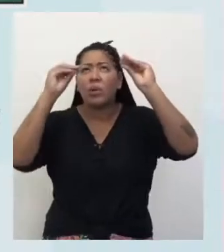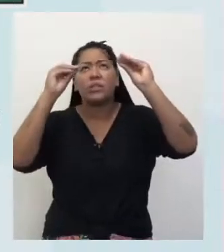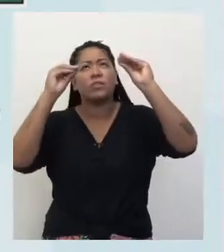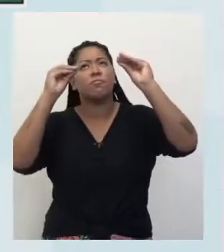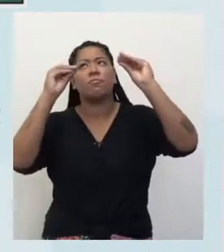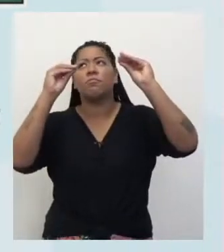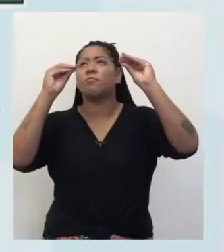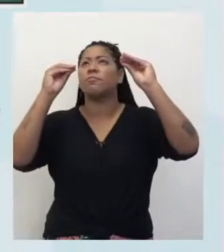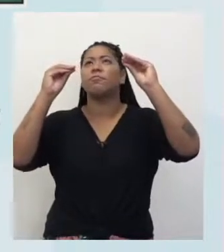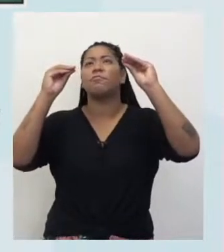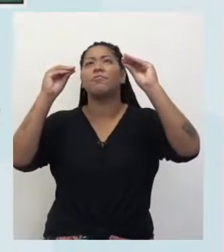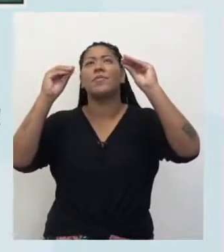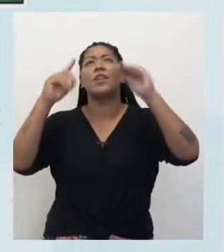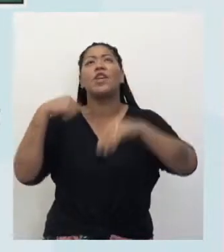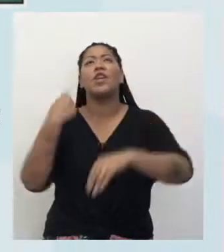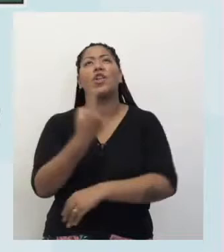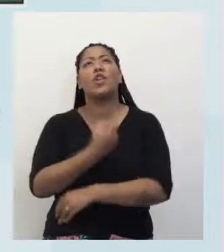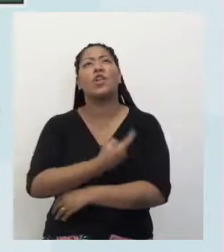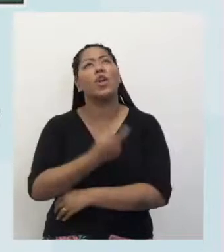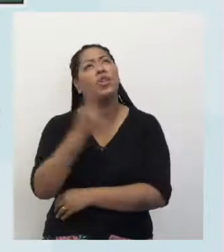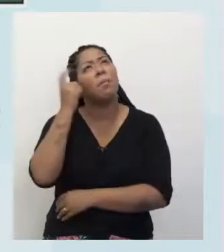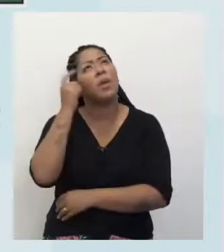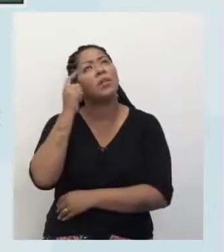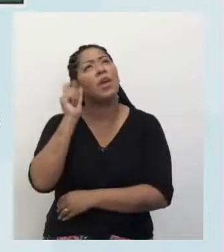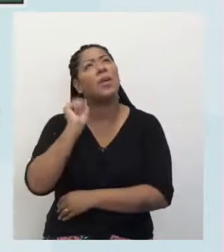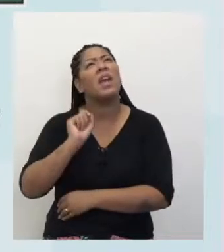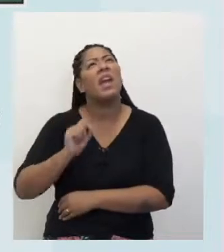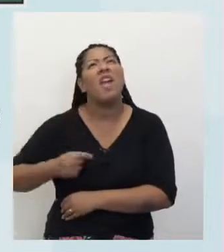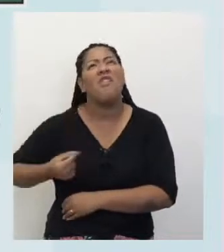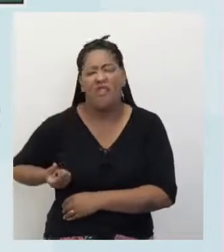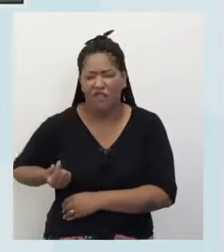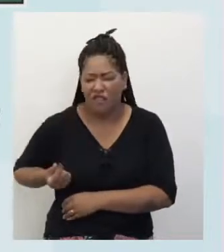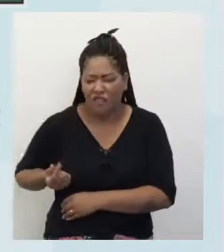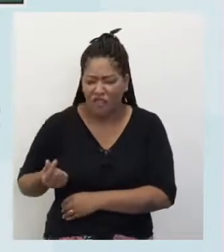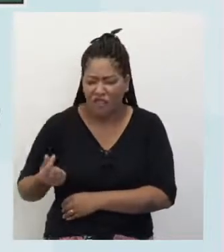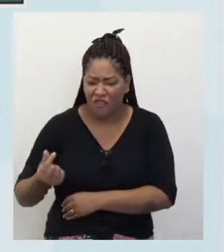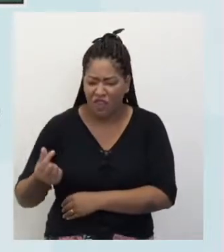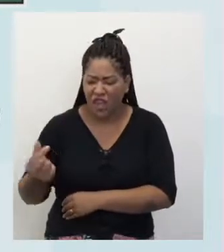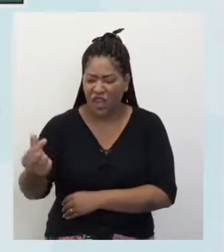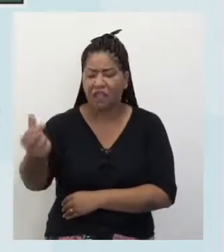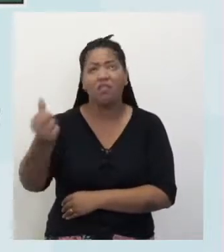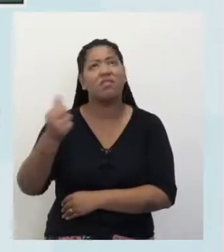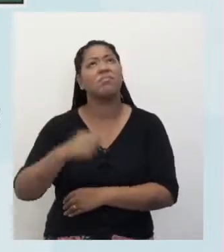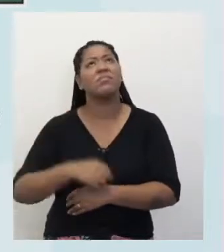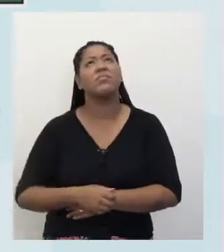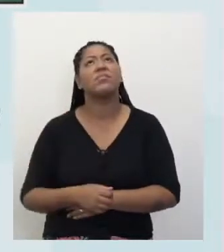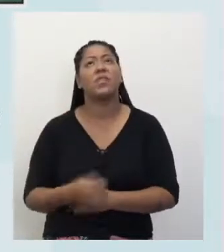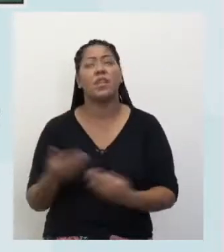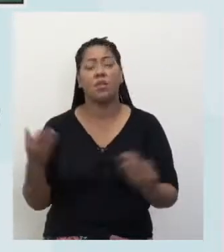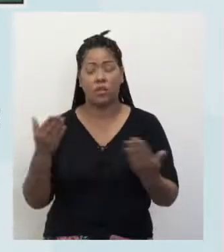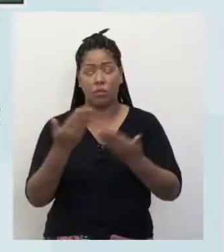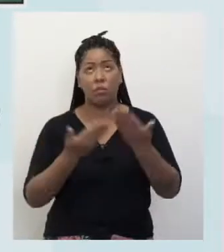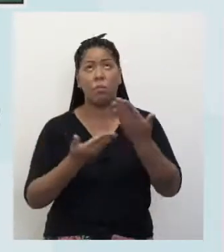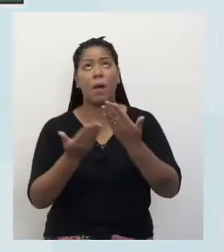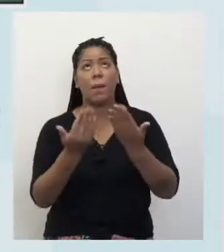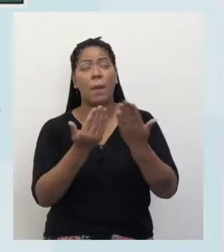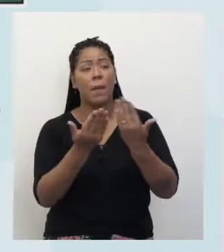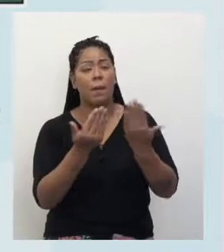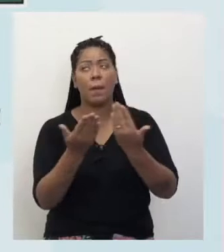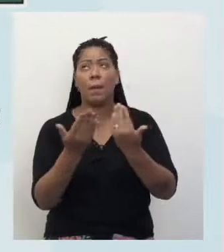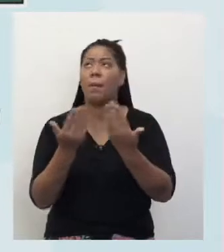de imensidão, infinito, grandiosidade. Então está dialogando realmente com o que eles estão